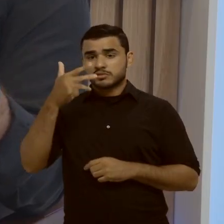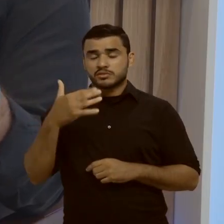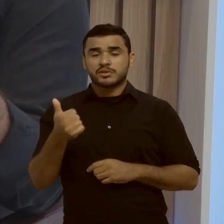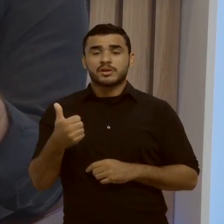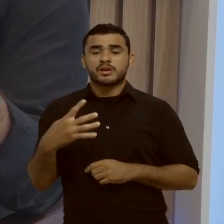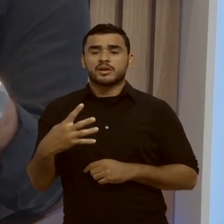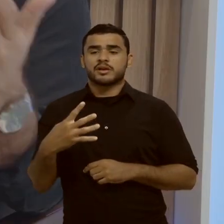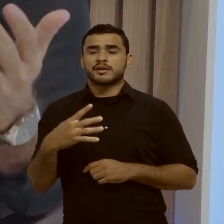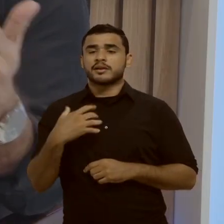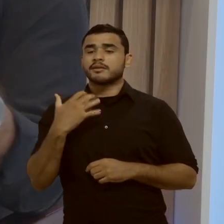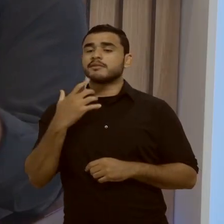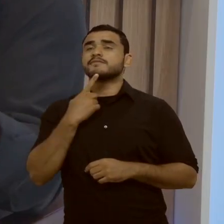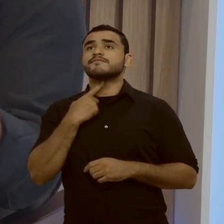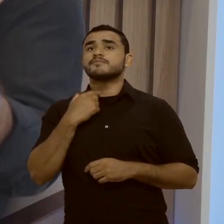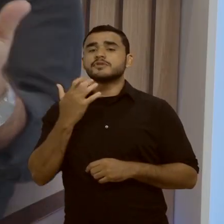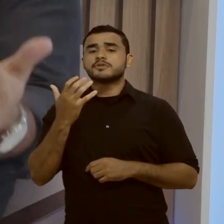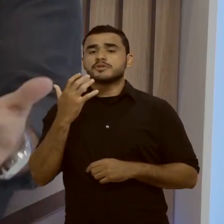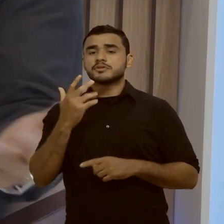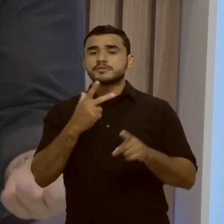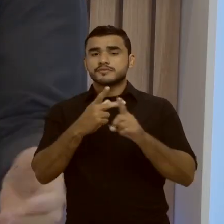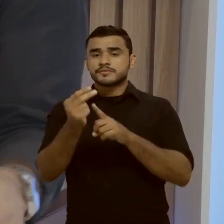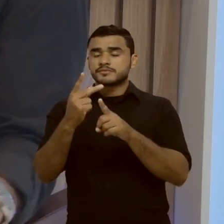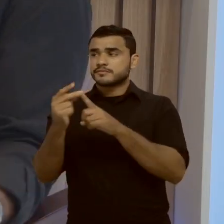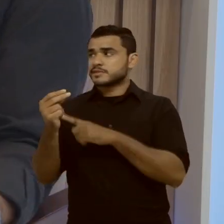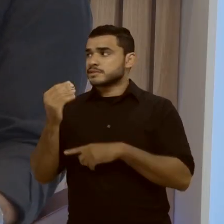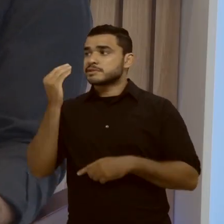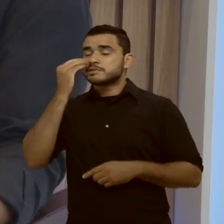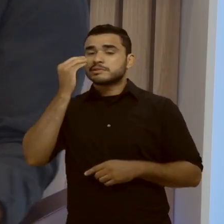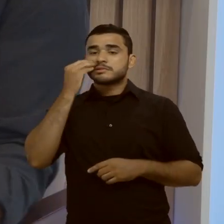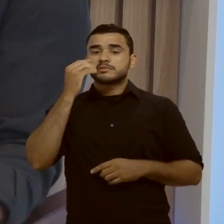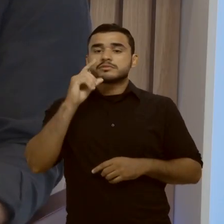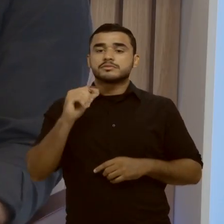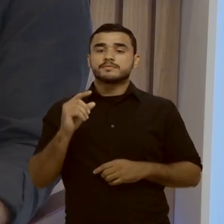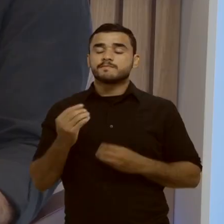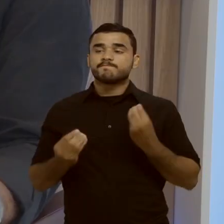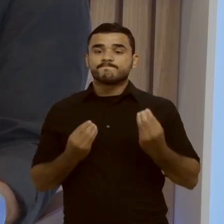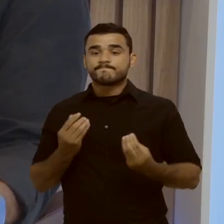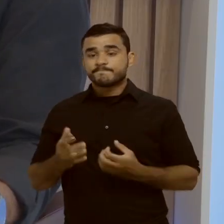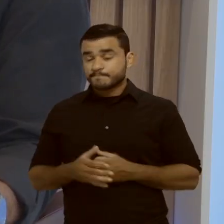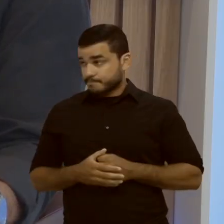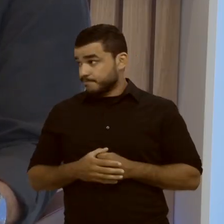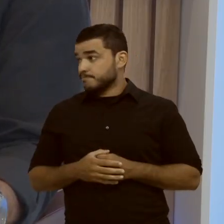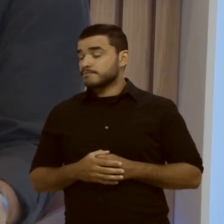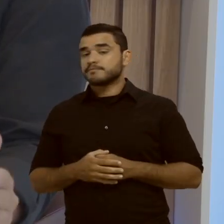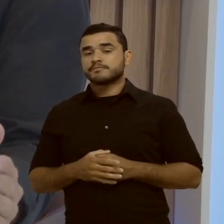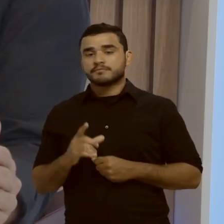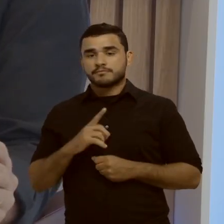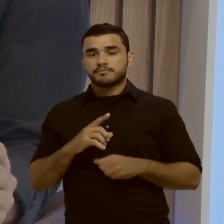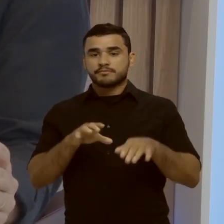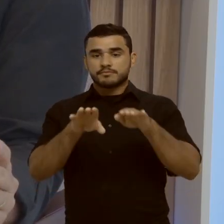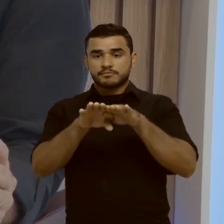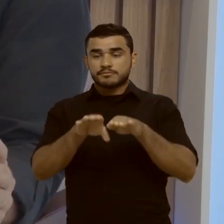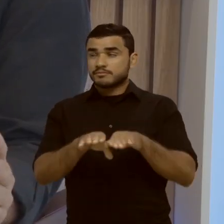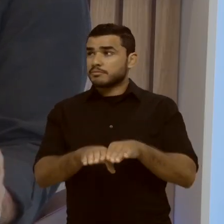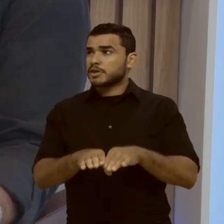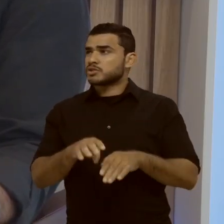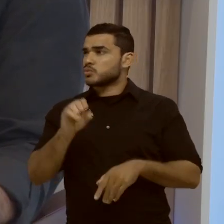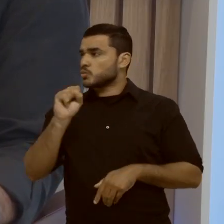quem deseja, quem almeja algo muito maior na competição. São 8 empates,